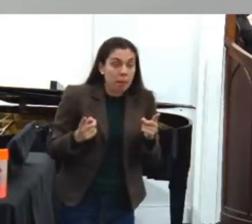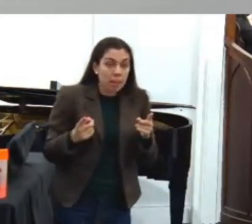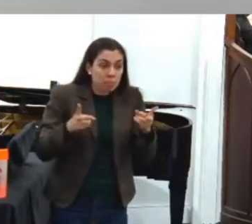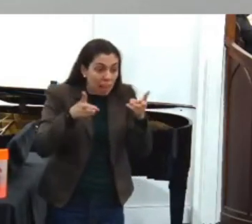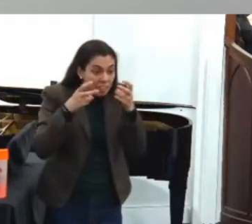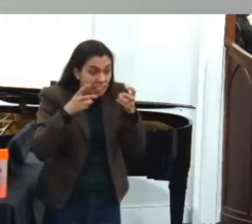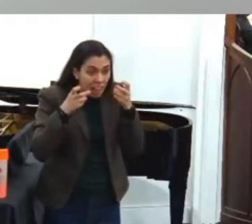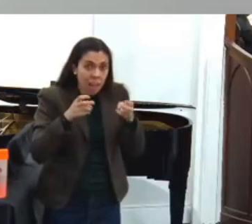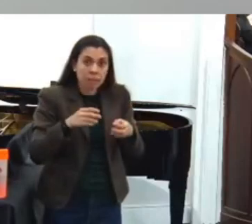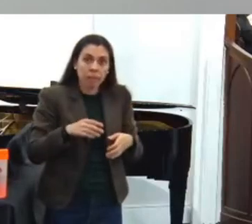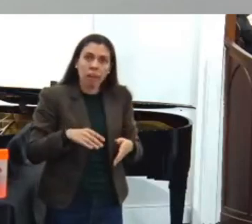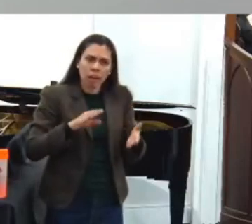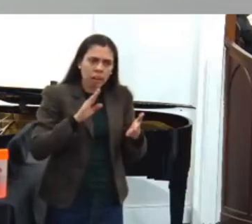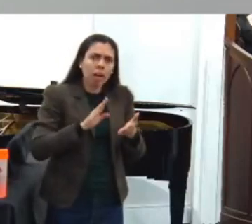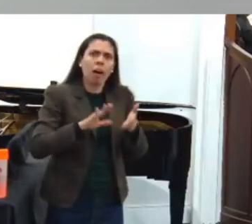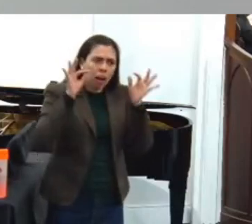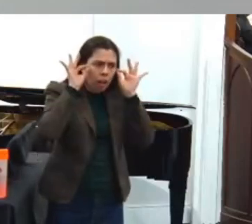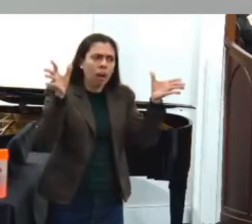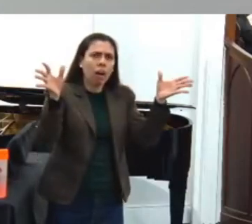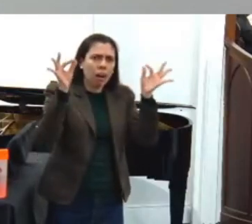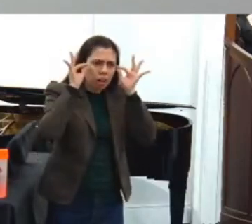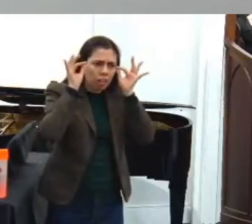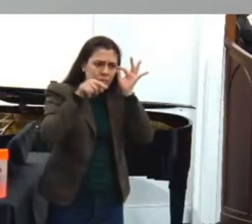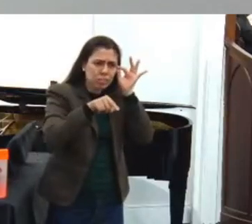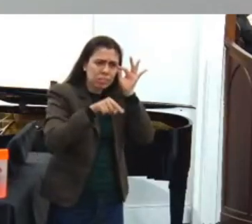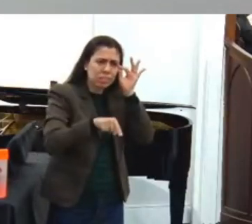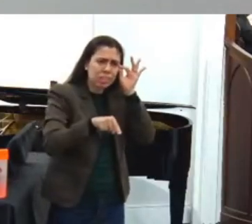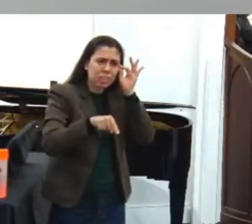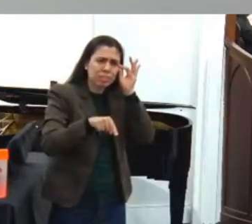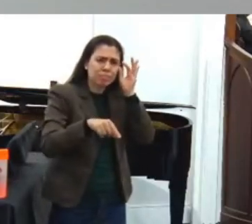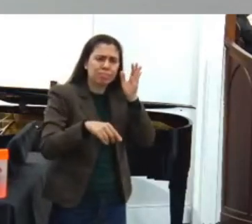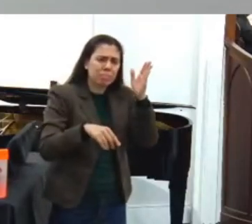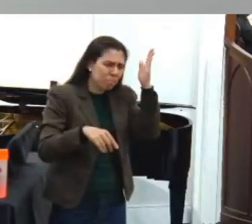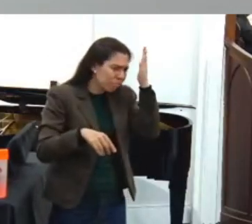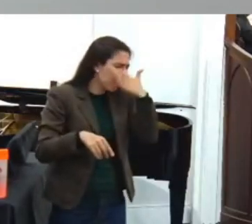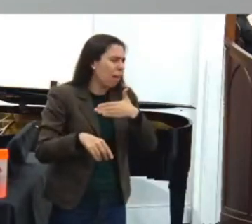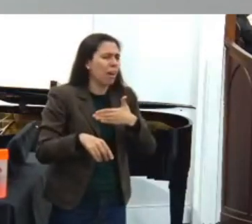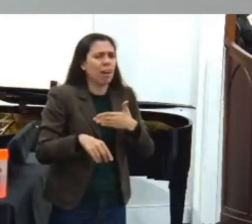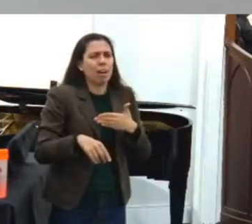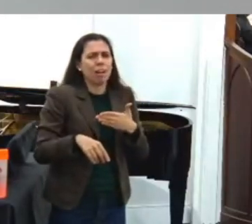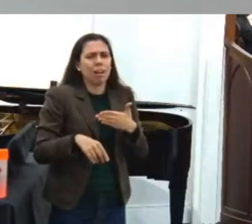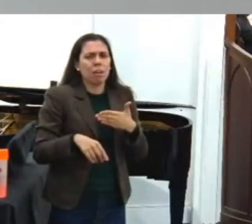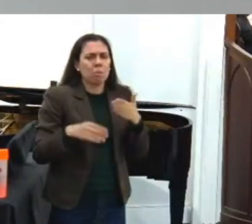que és infeliz, sim, miserável,